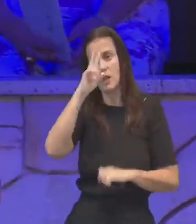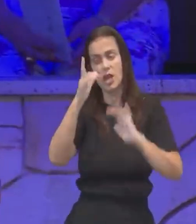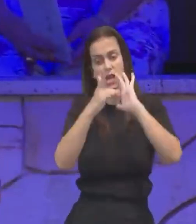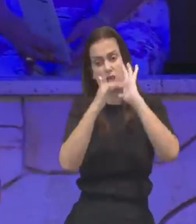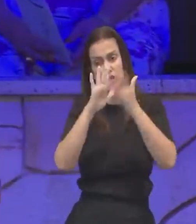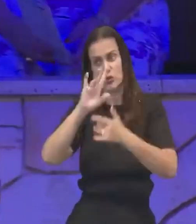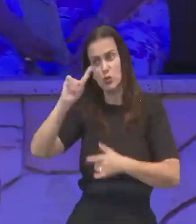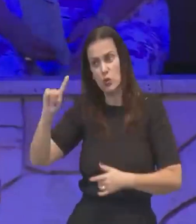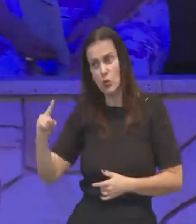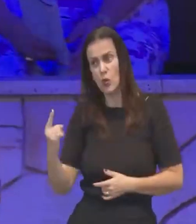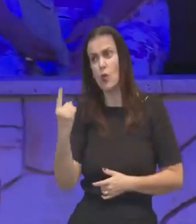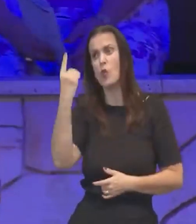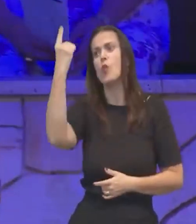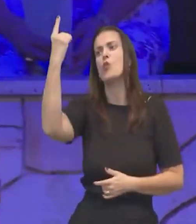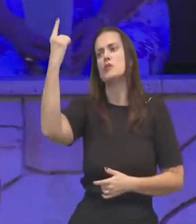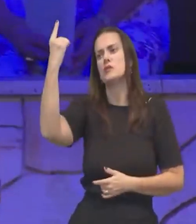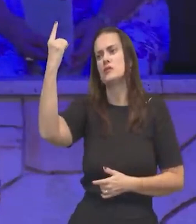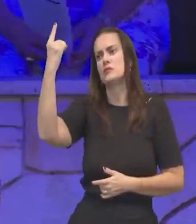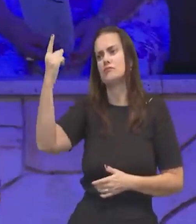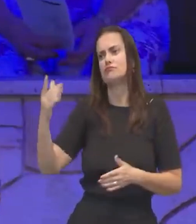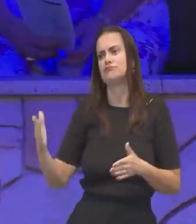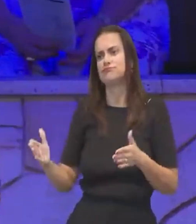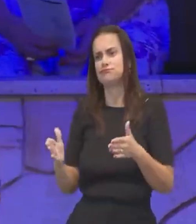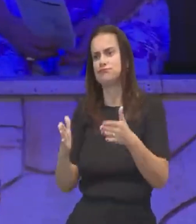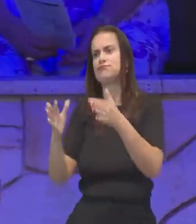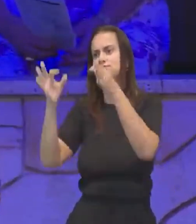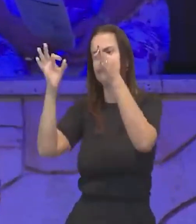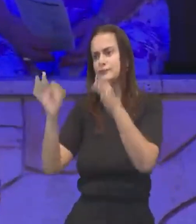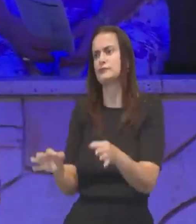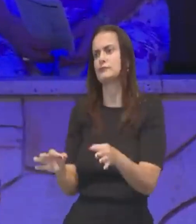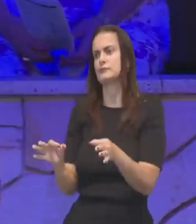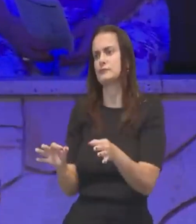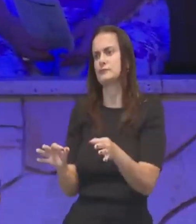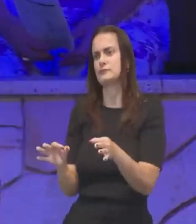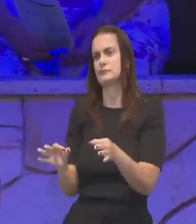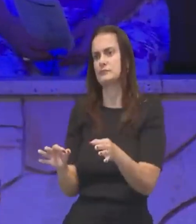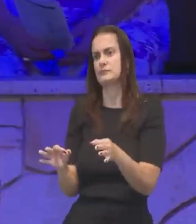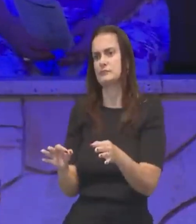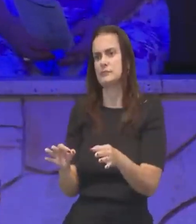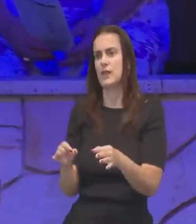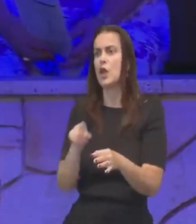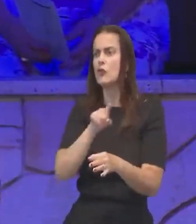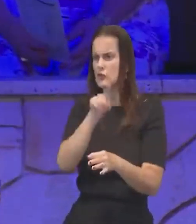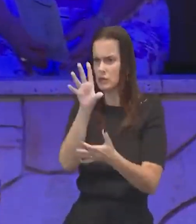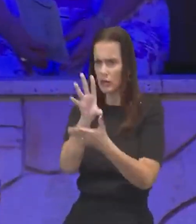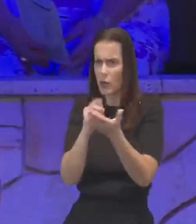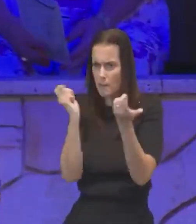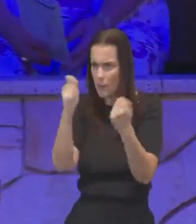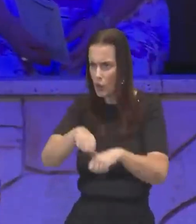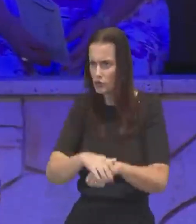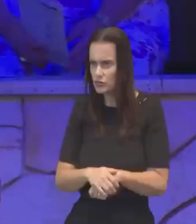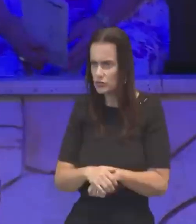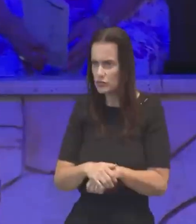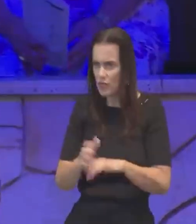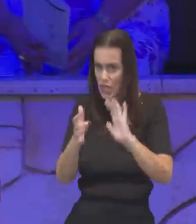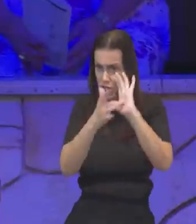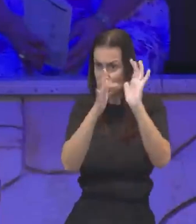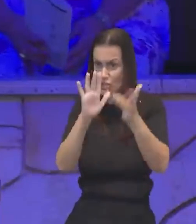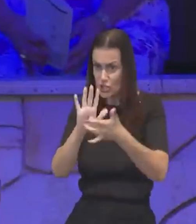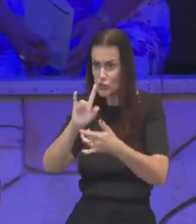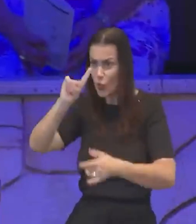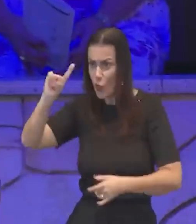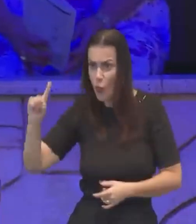Cristo é suficiente. Você pode repetir comigo? Jesus